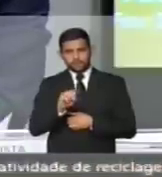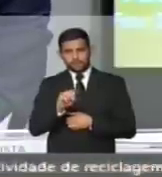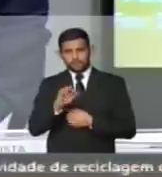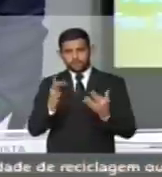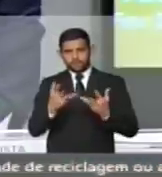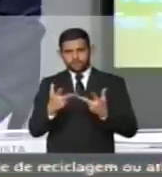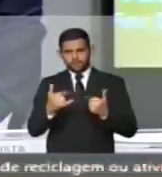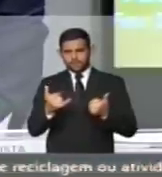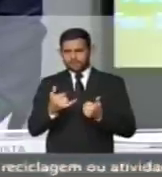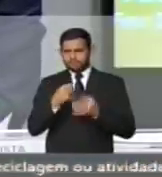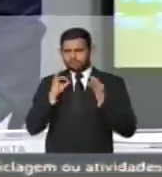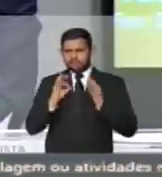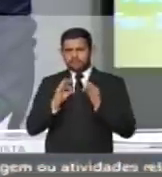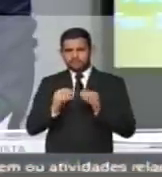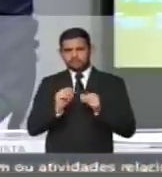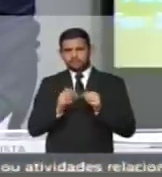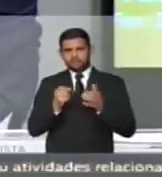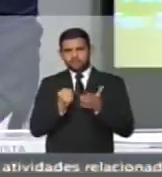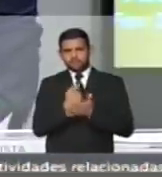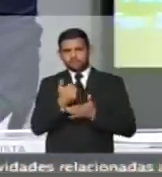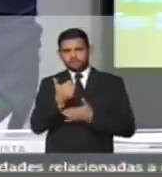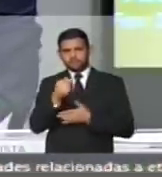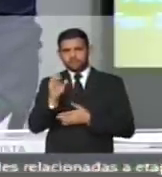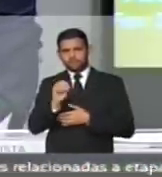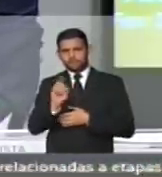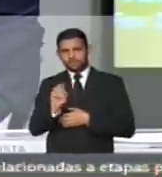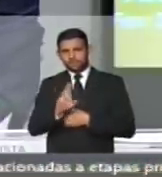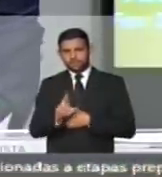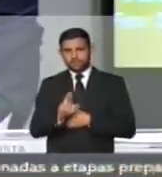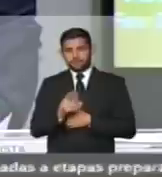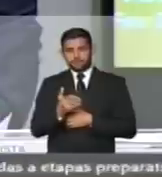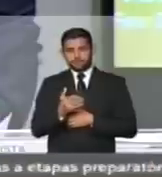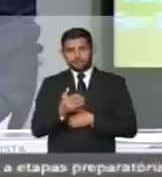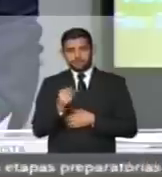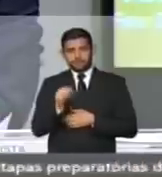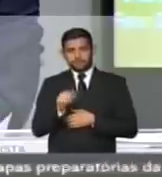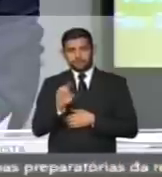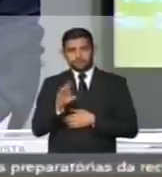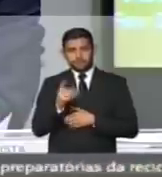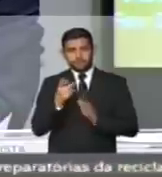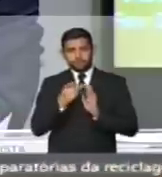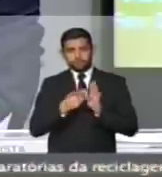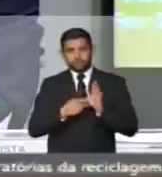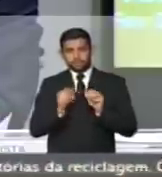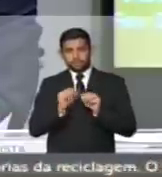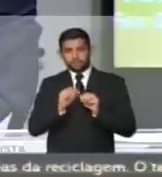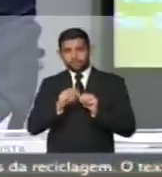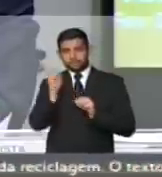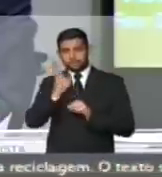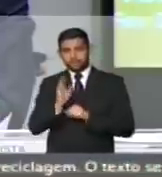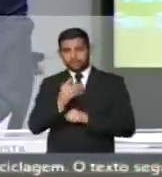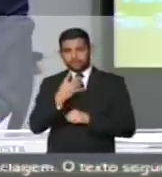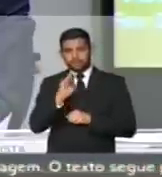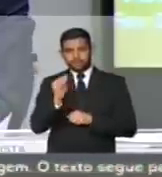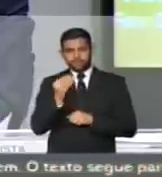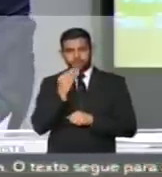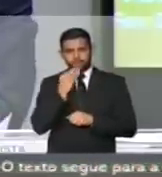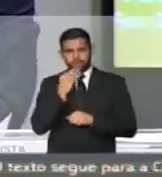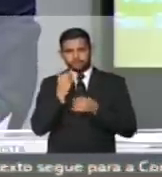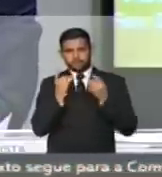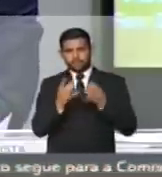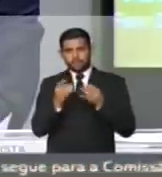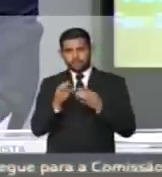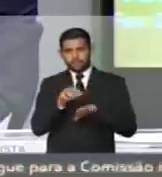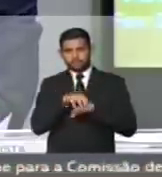qualidade extraordinária, é vendido por $70, tá certo? Só aquele projeto gera para o Brasil 4 bilhões de